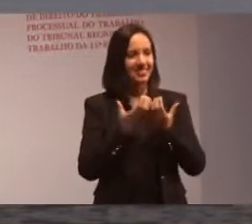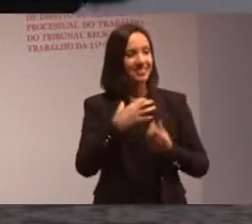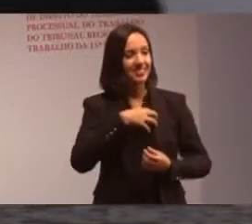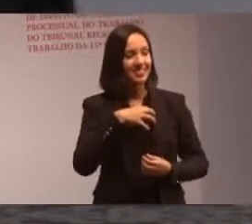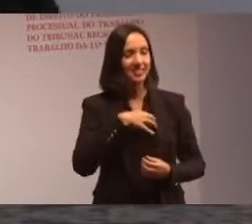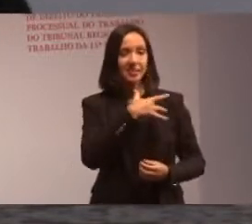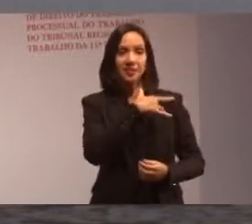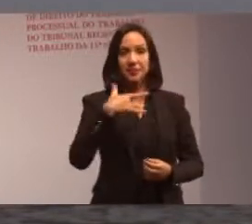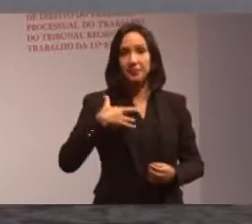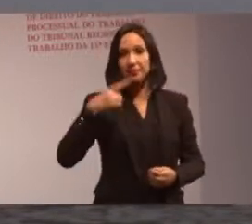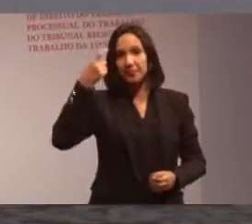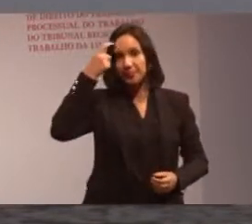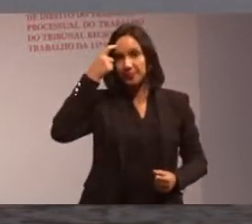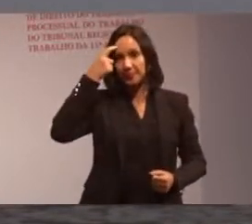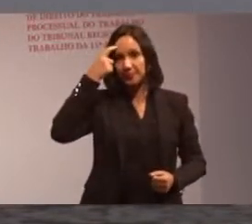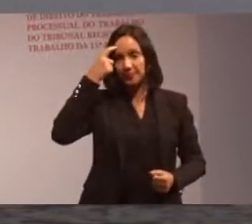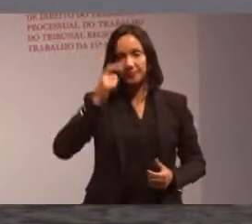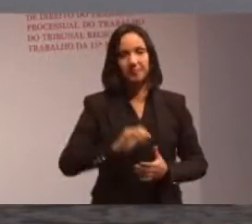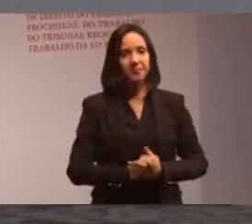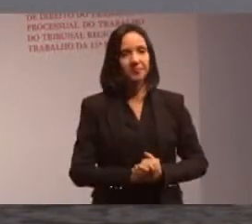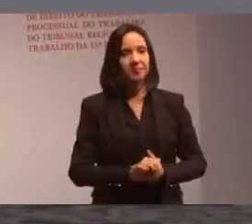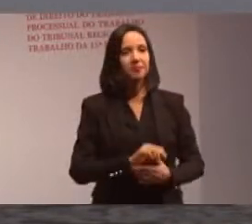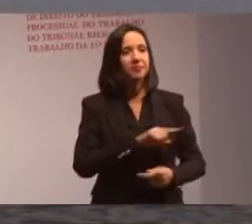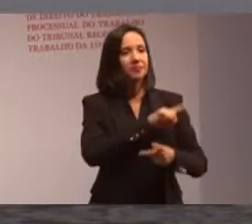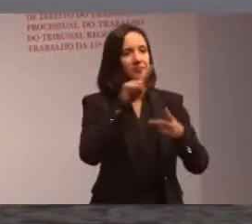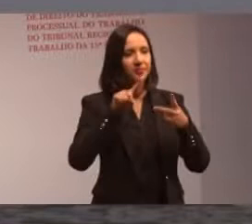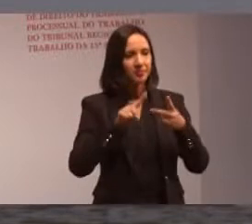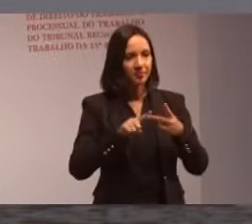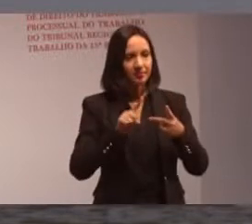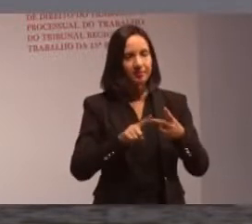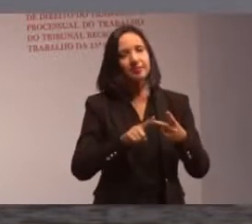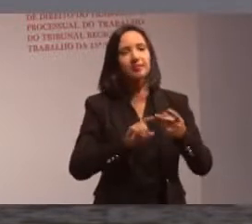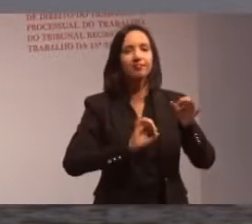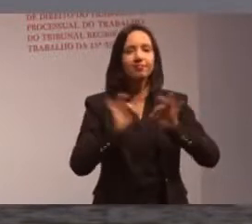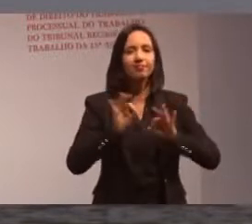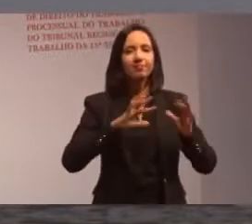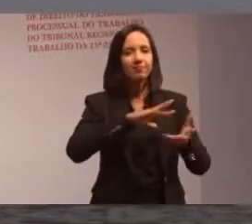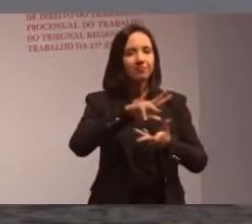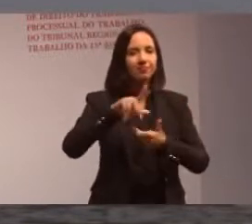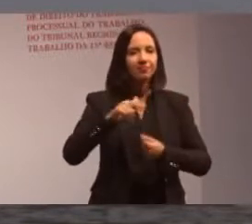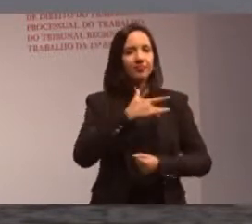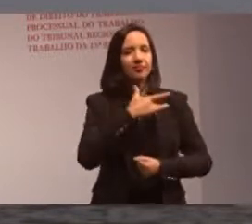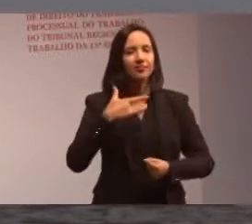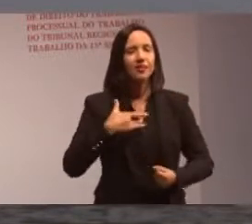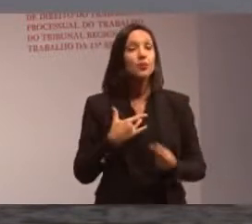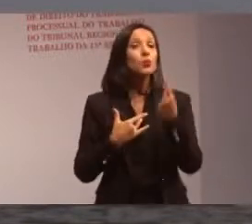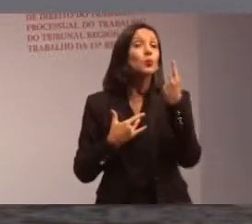de saúde mental. Segundo a Organização Mundial de Saúde,